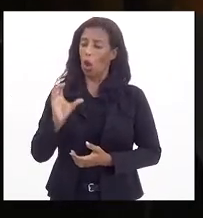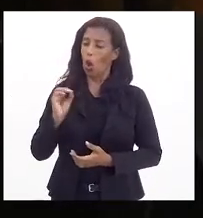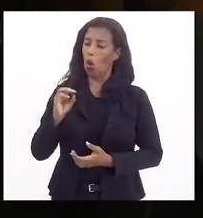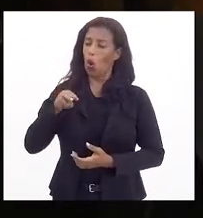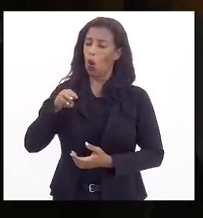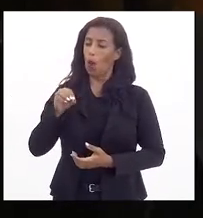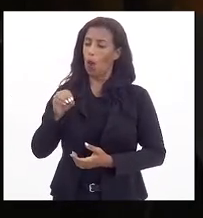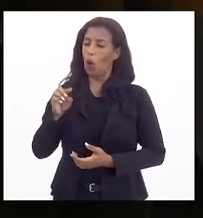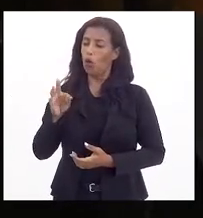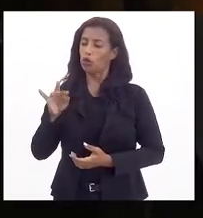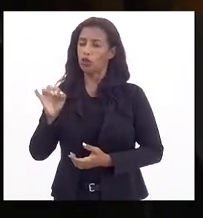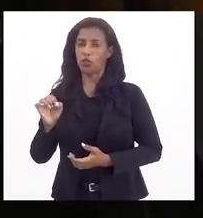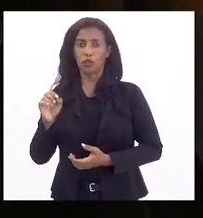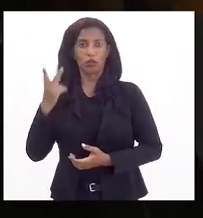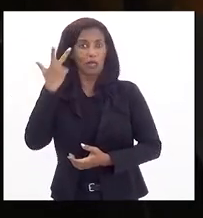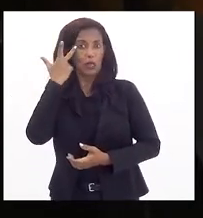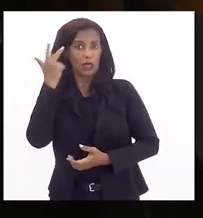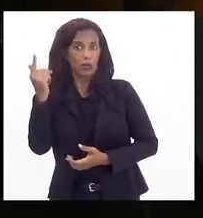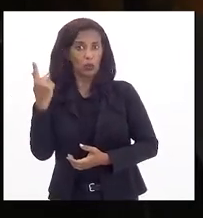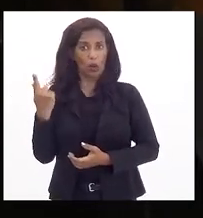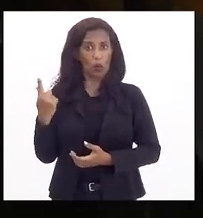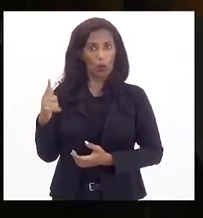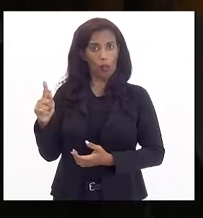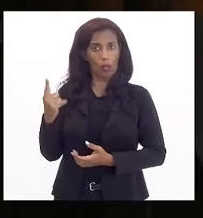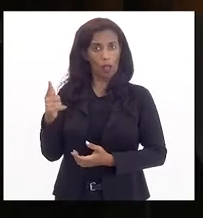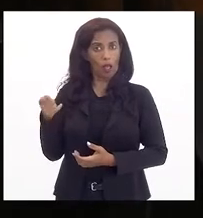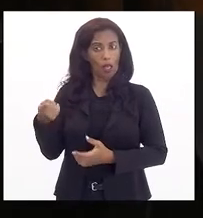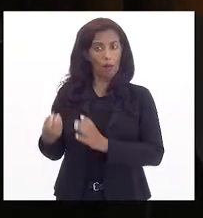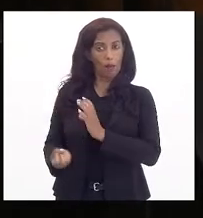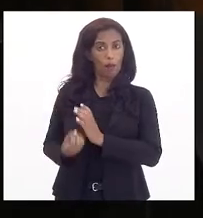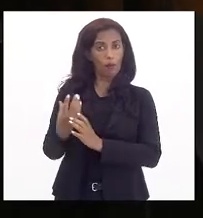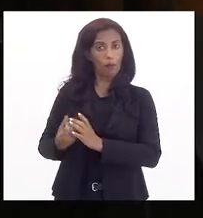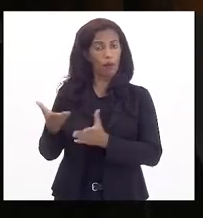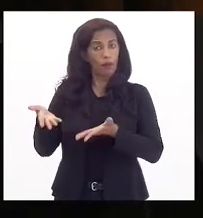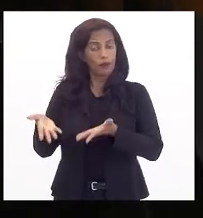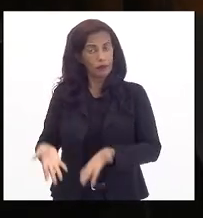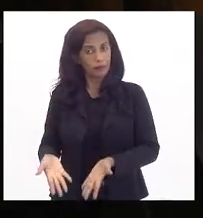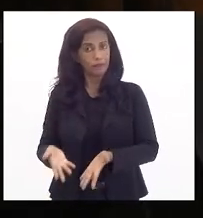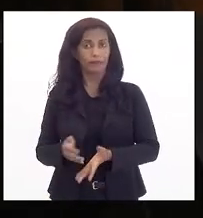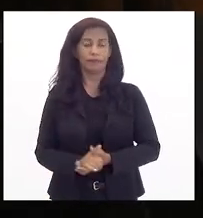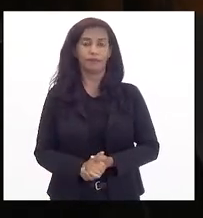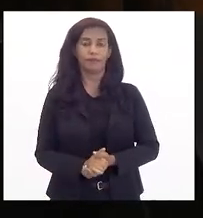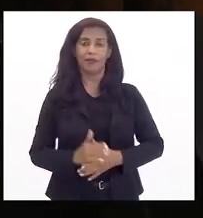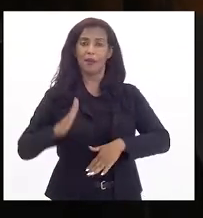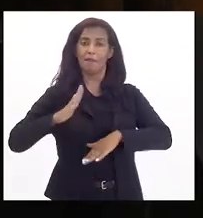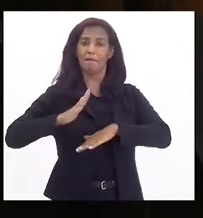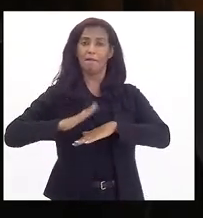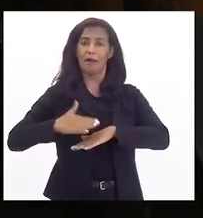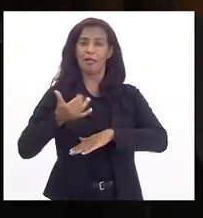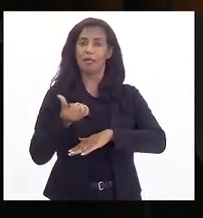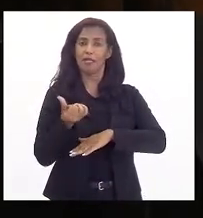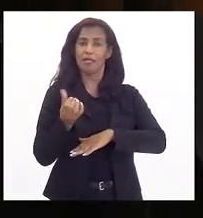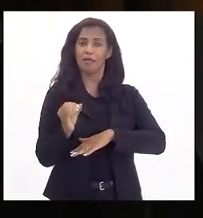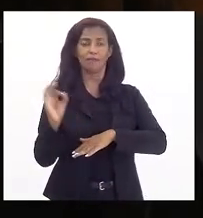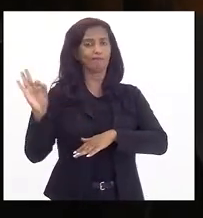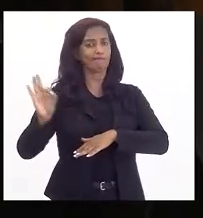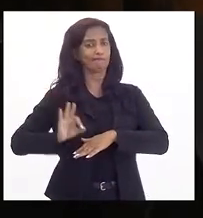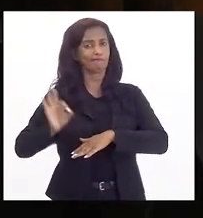O gás natural é produzido aqui mais de